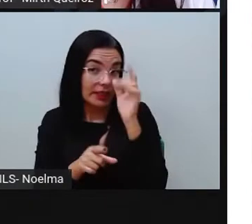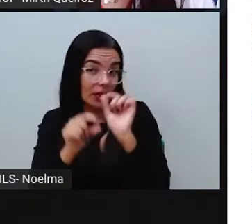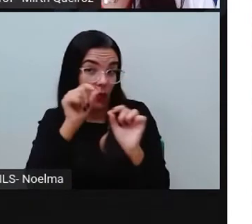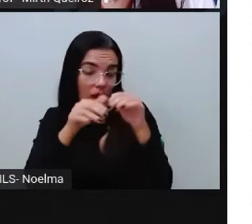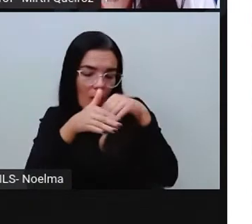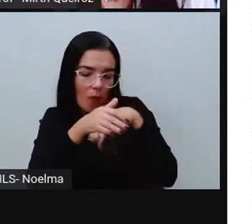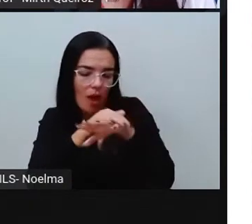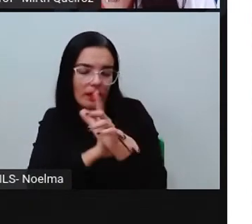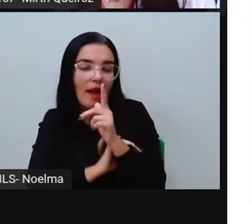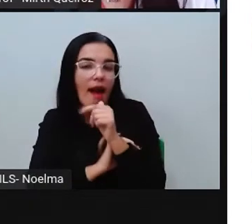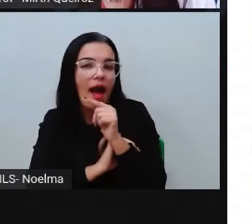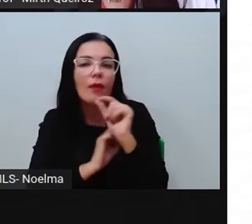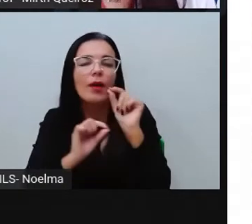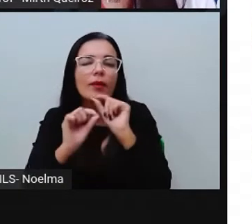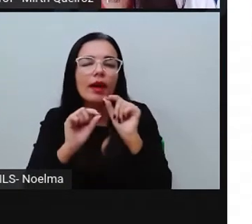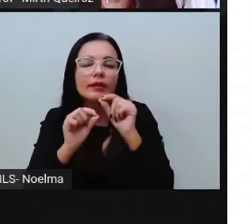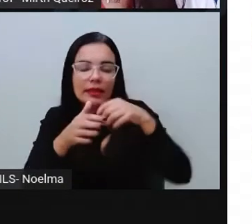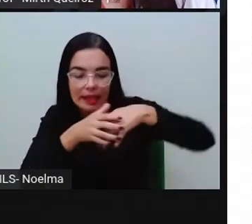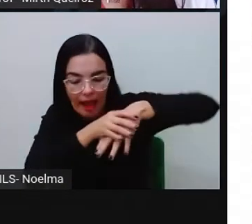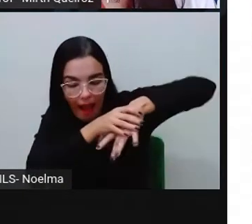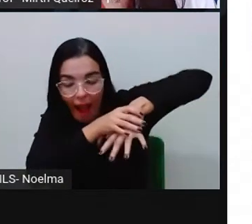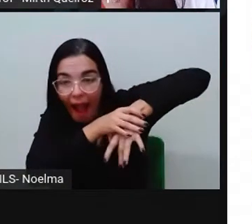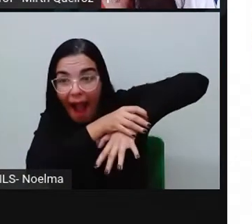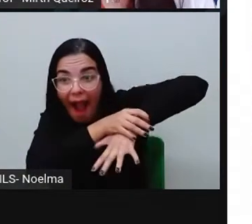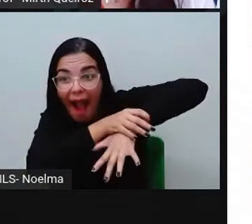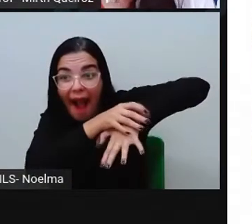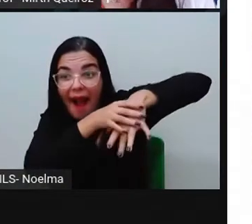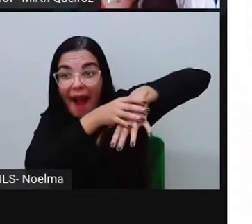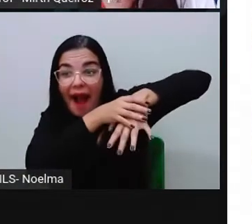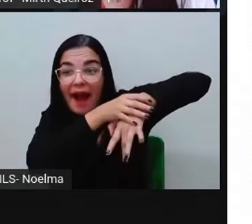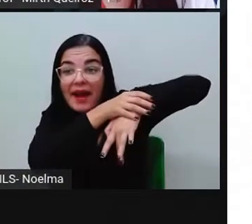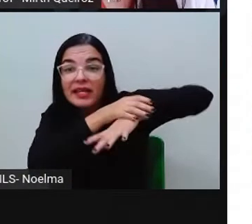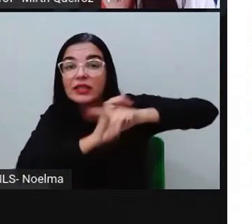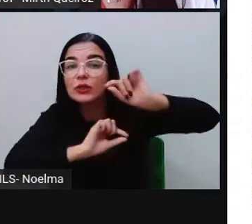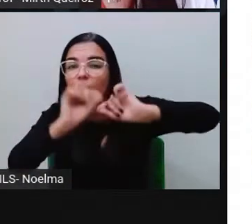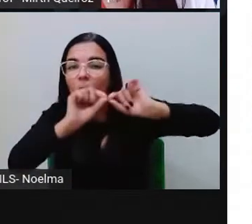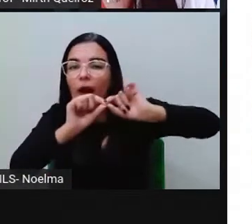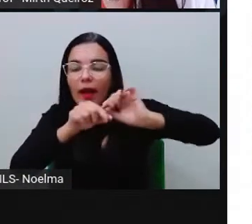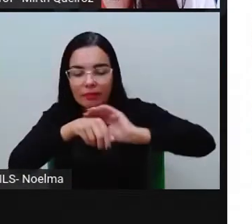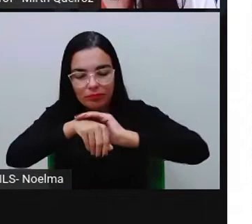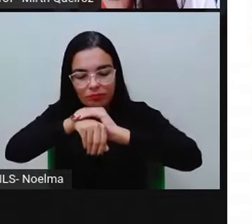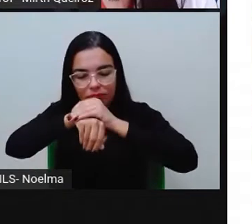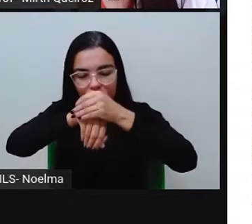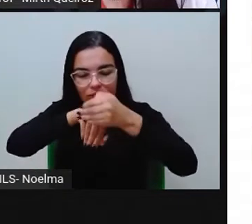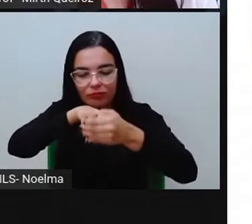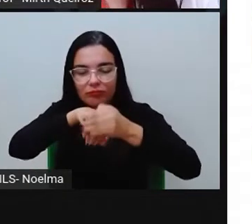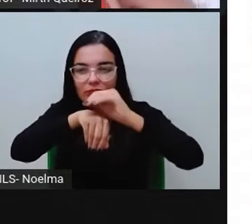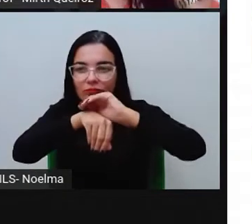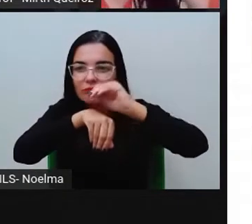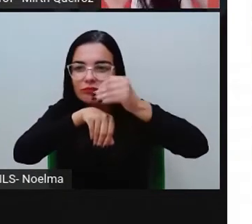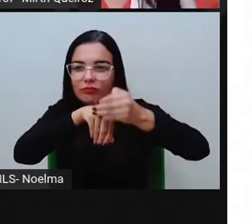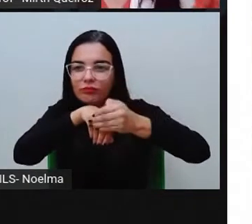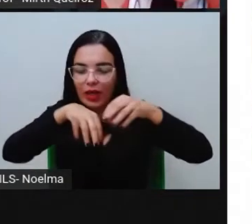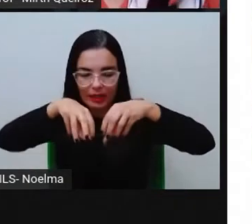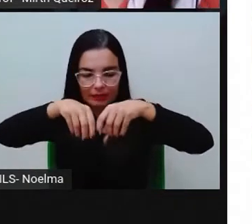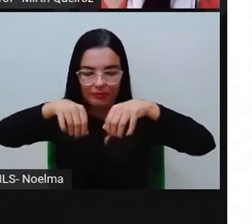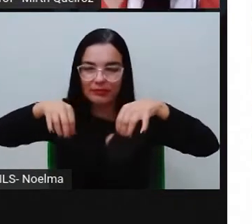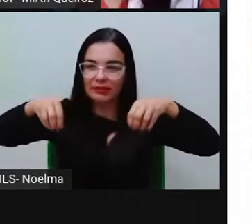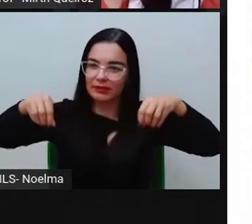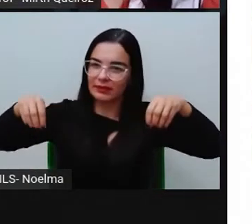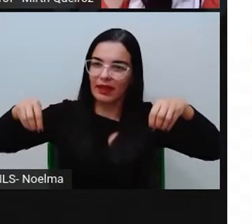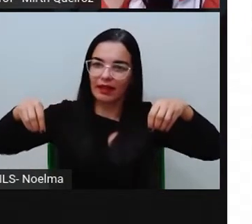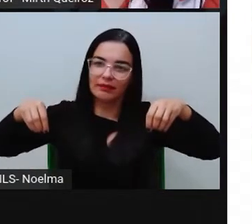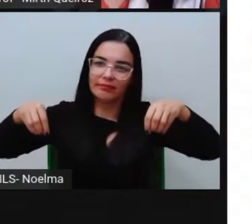de água, as raízes das plantas elas costumam cobrir o solo. E dentre a